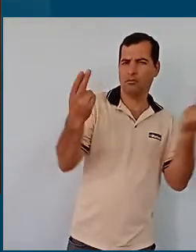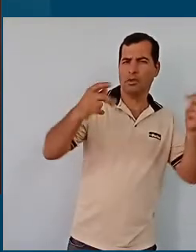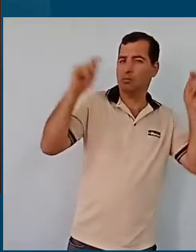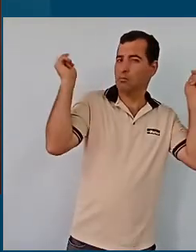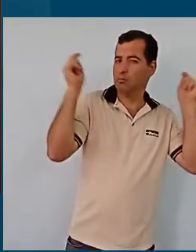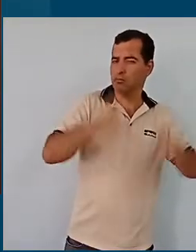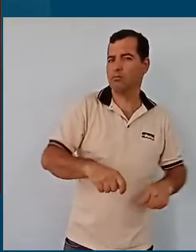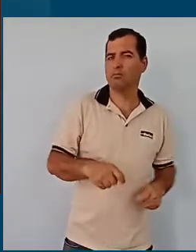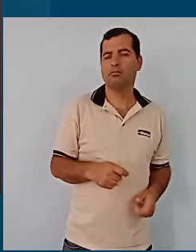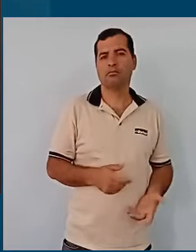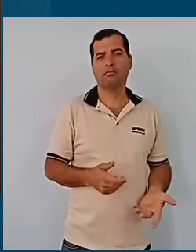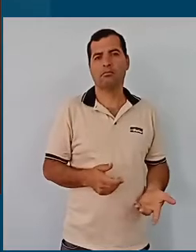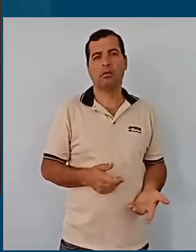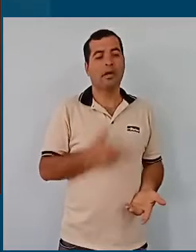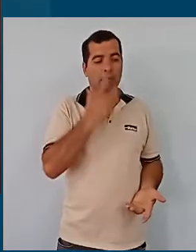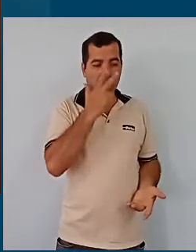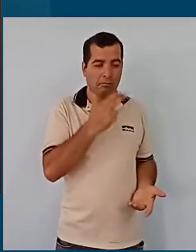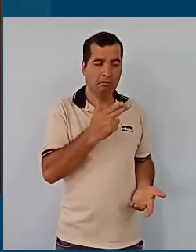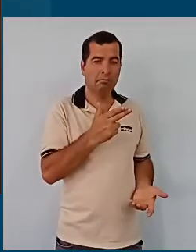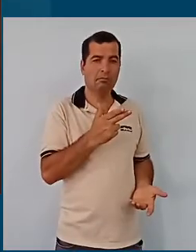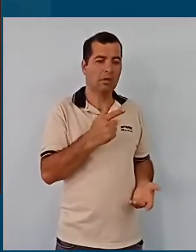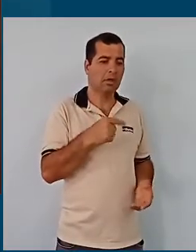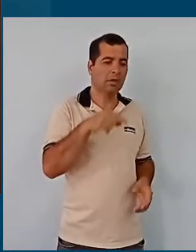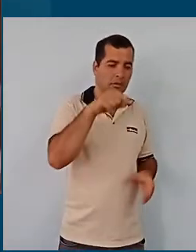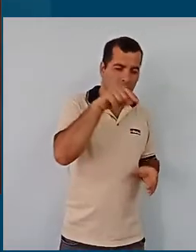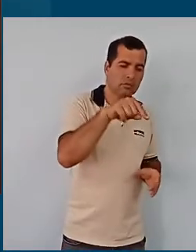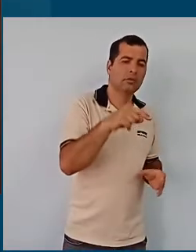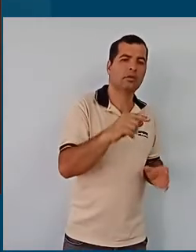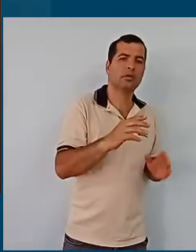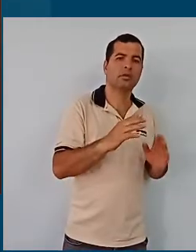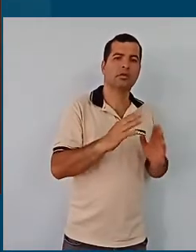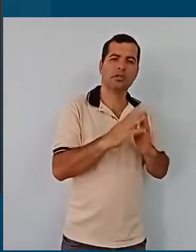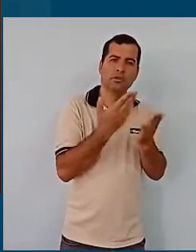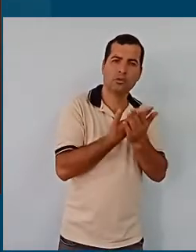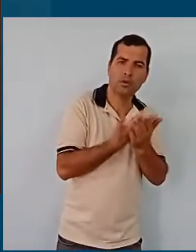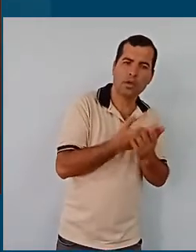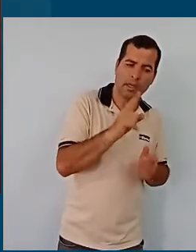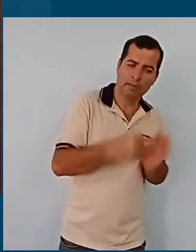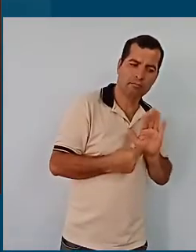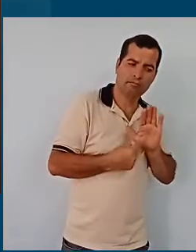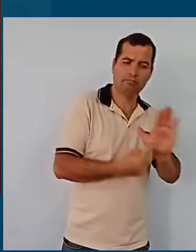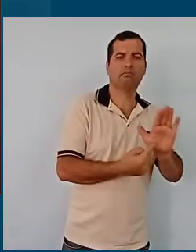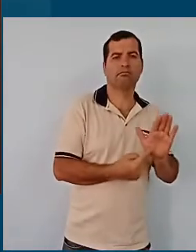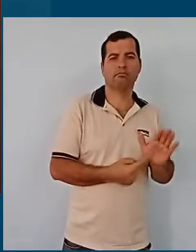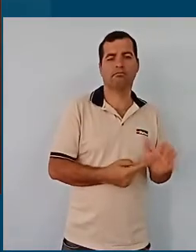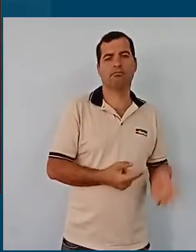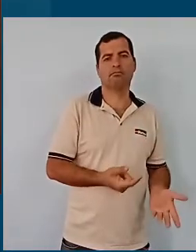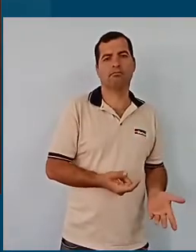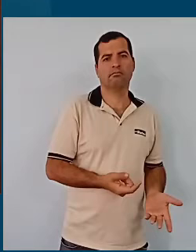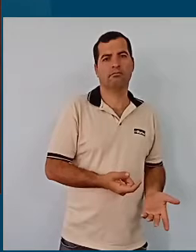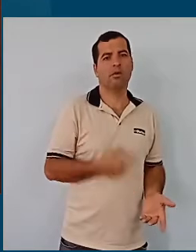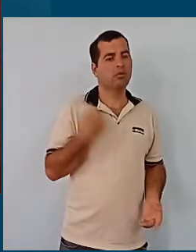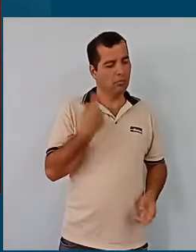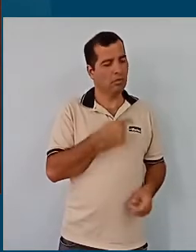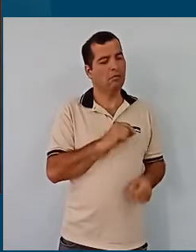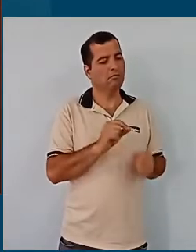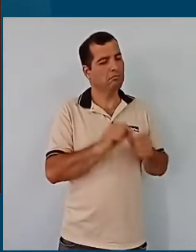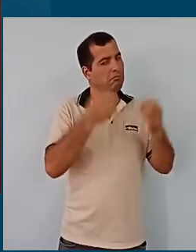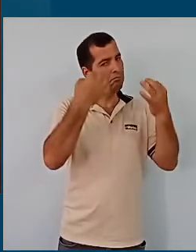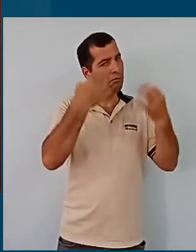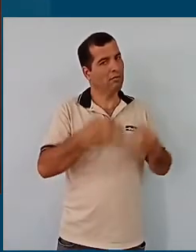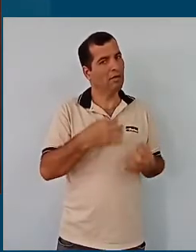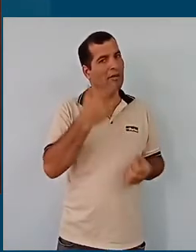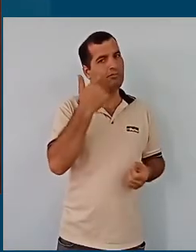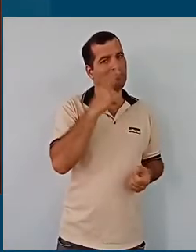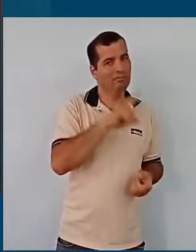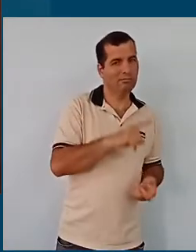possibilidades, que a escola é o lugar fundamental dessa apresentação, se a gente fizer bem, né, o que a